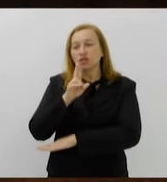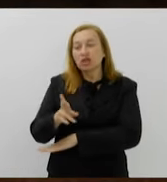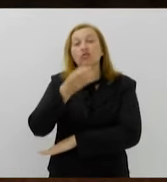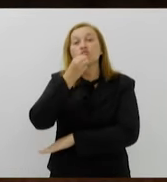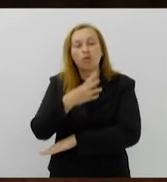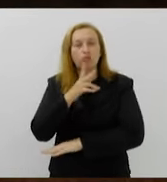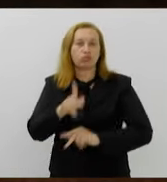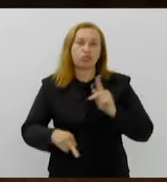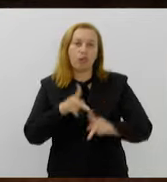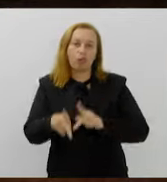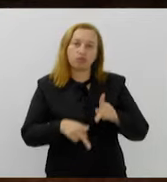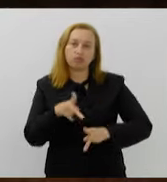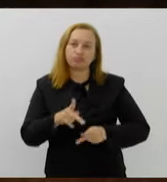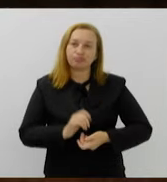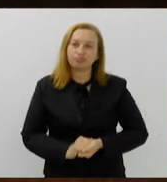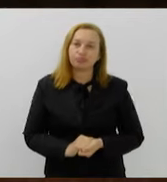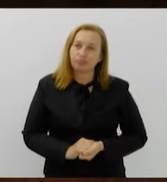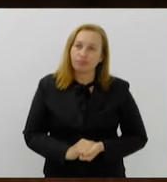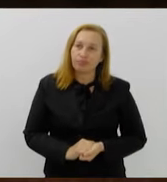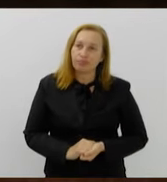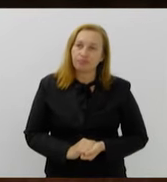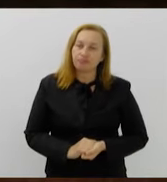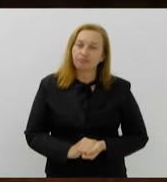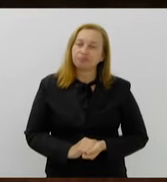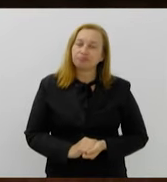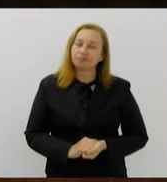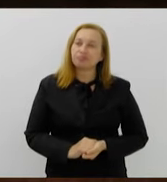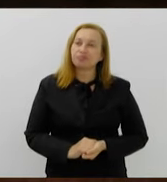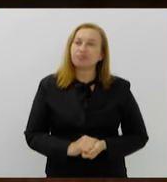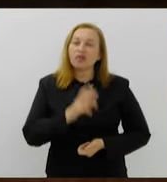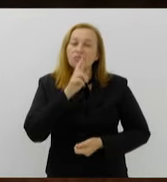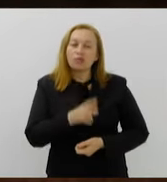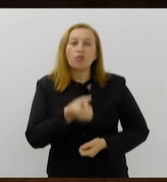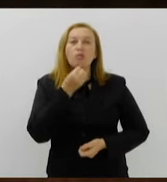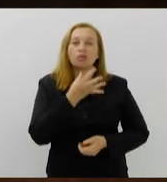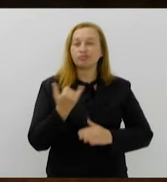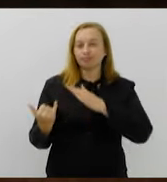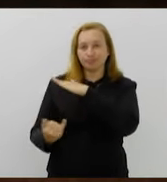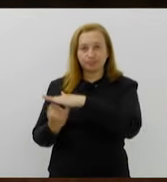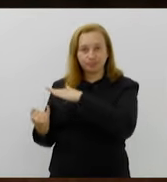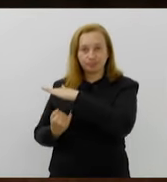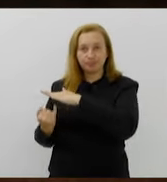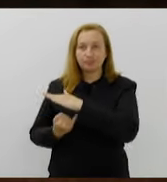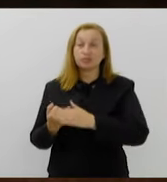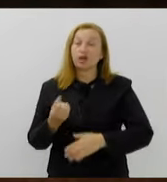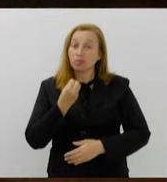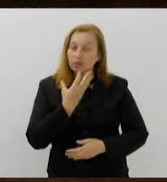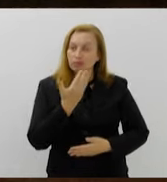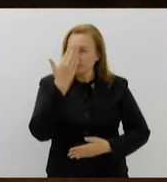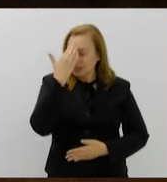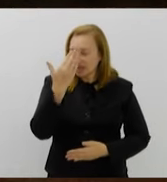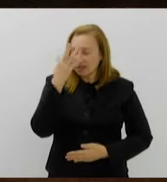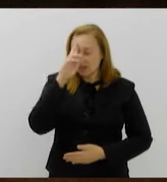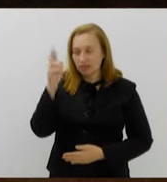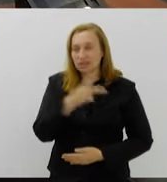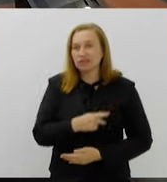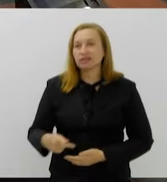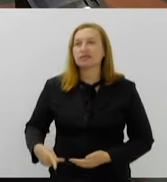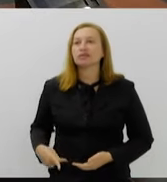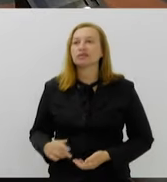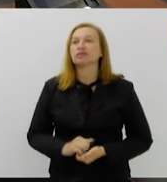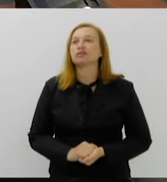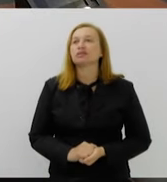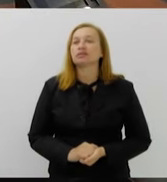população que entrega os resultados paraas instituições tá bom obrigado Presidente